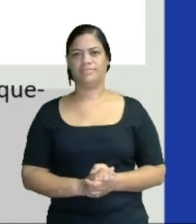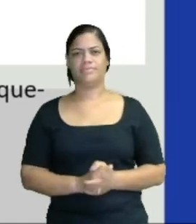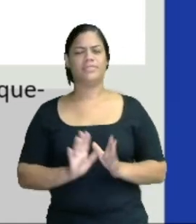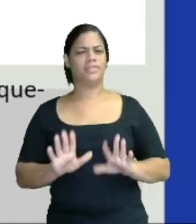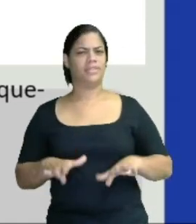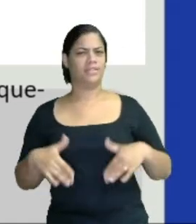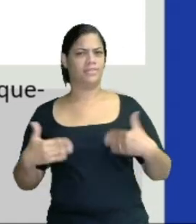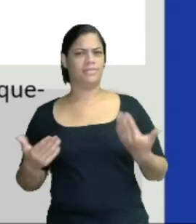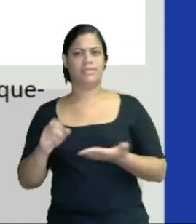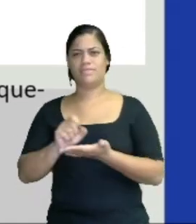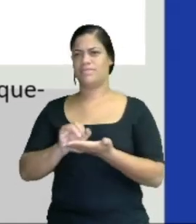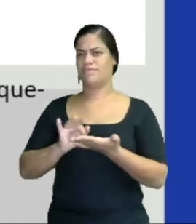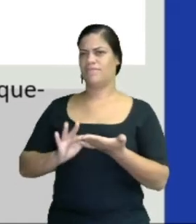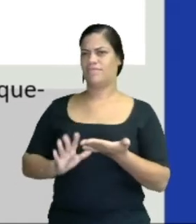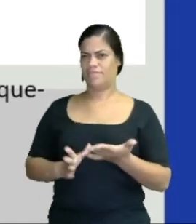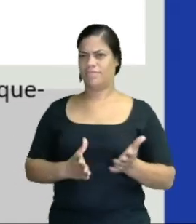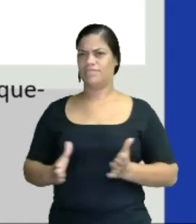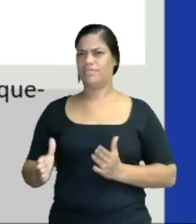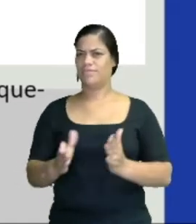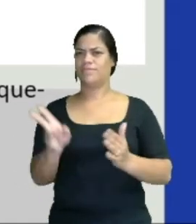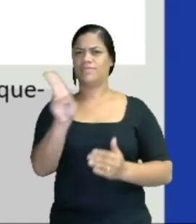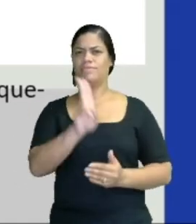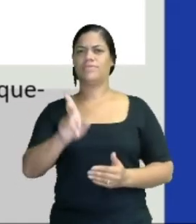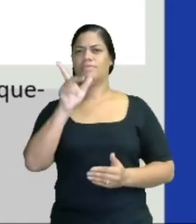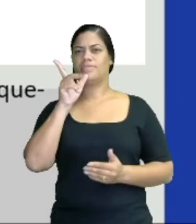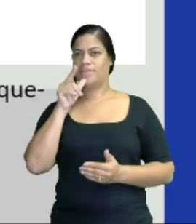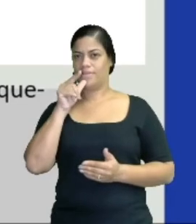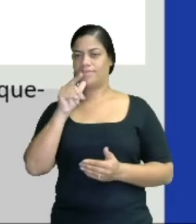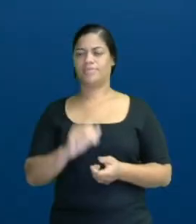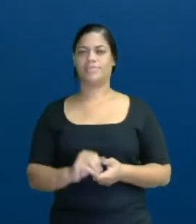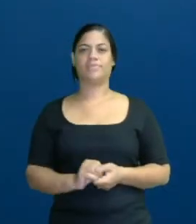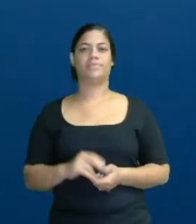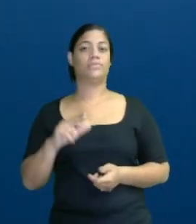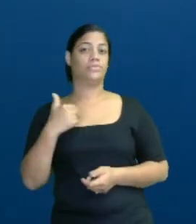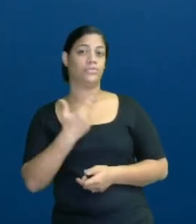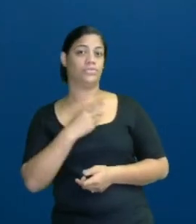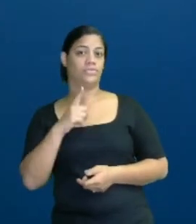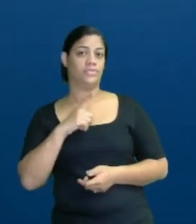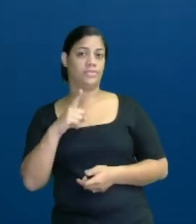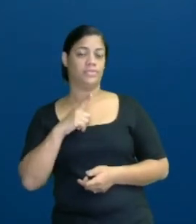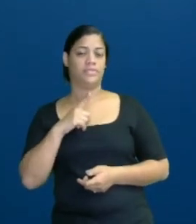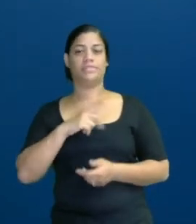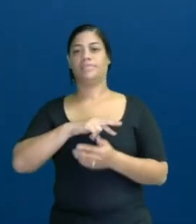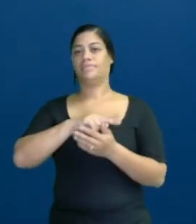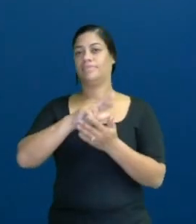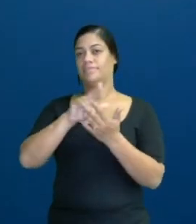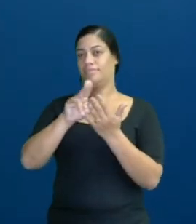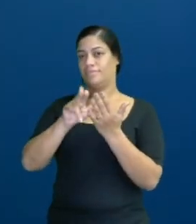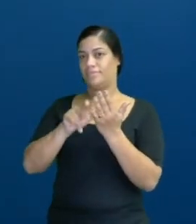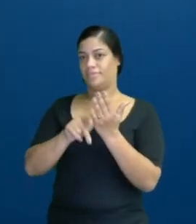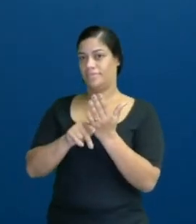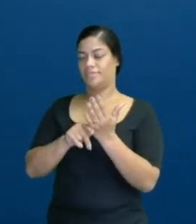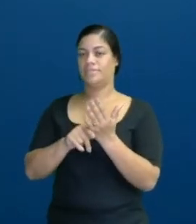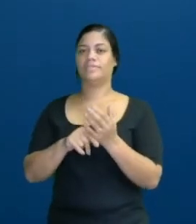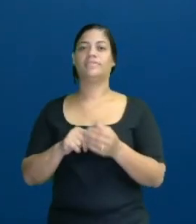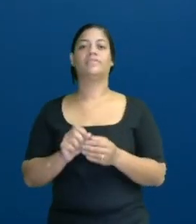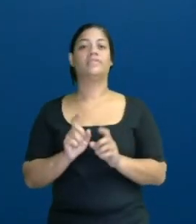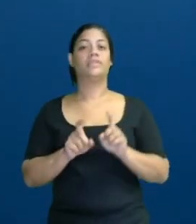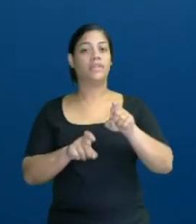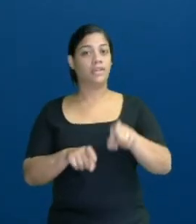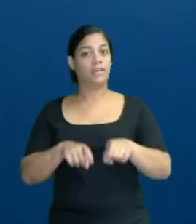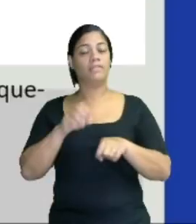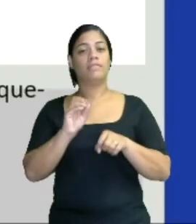E quais são as atividades que desenvolvemos com o uso da água, né? A gente vai ter aí algumas citadas, né? A